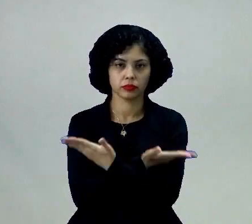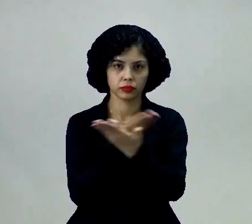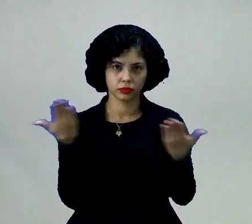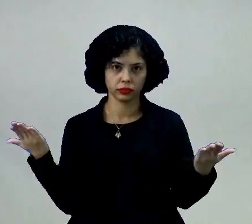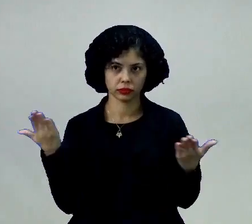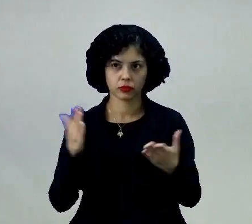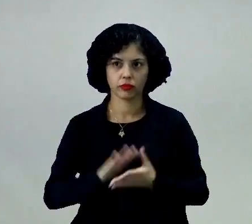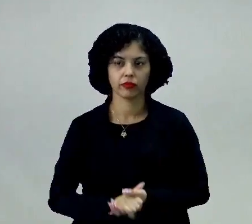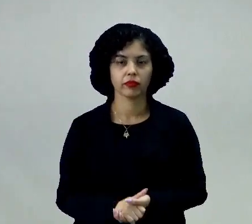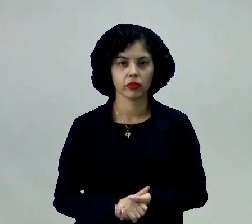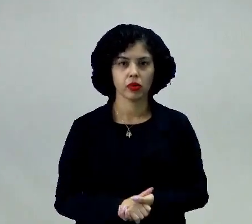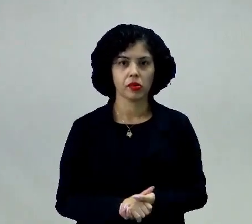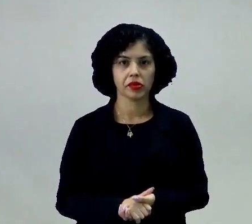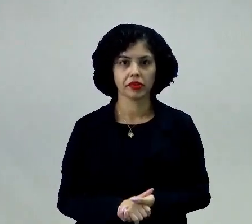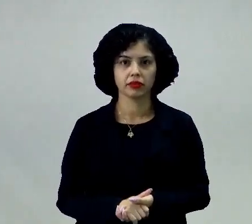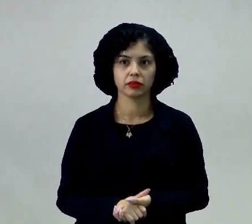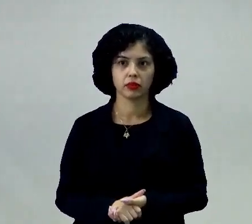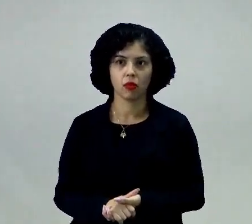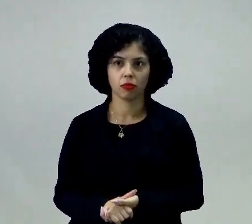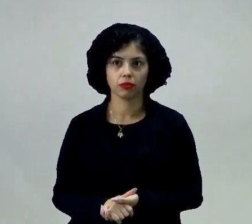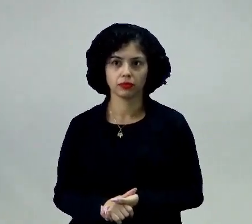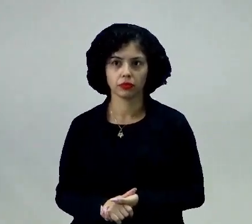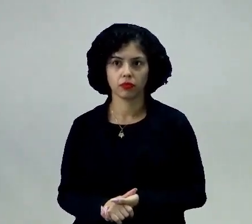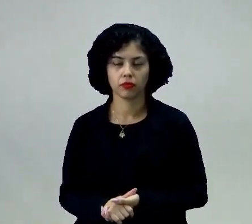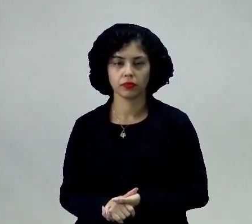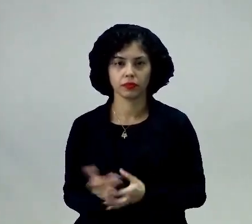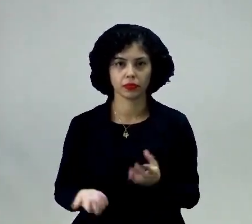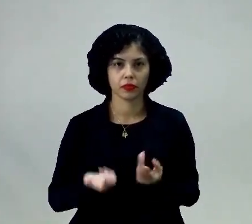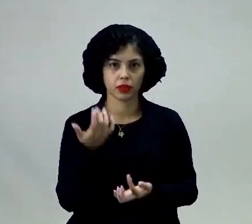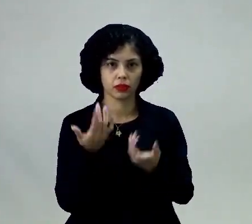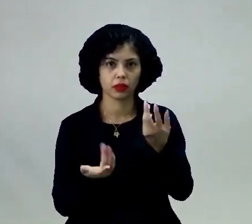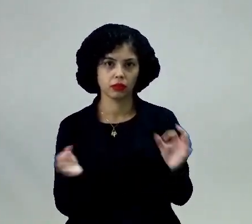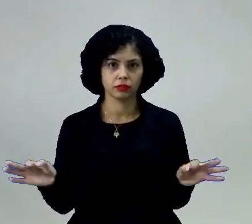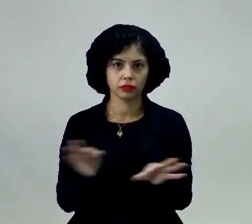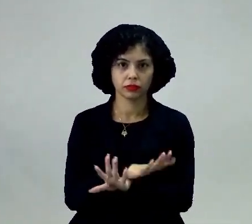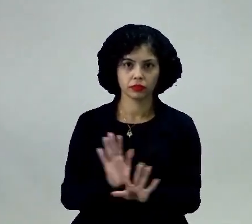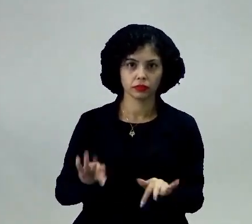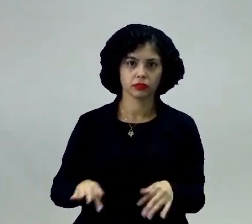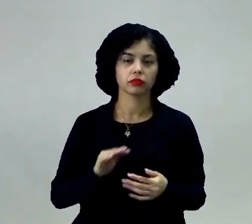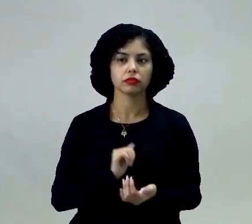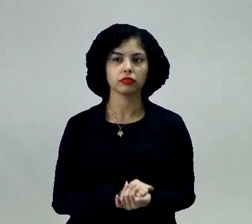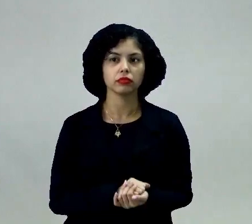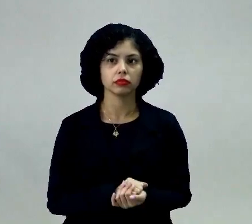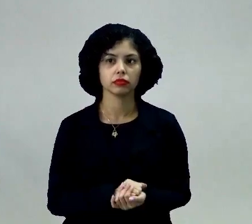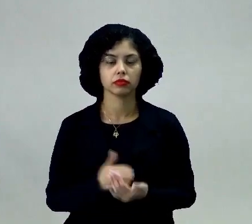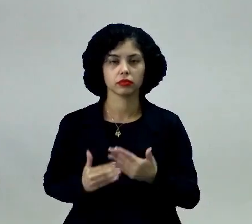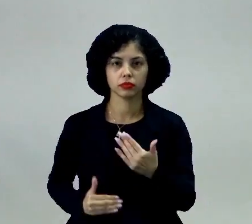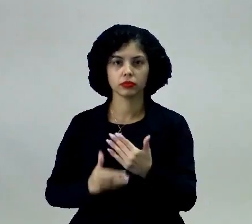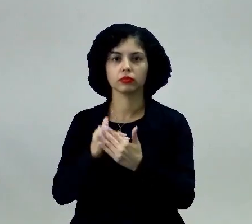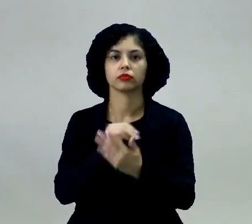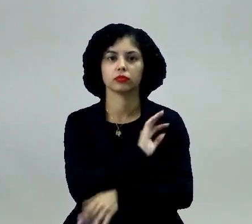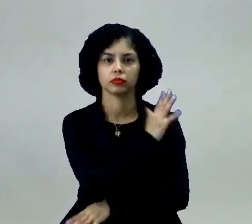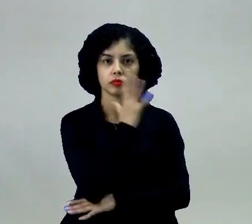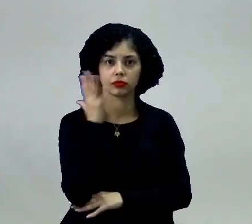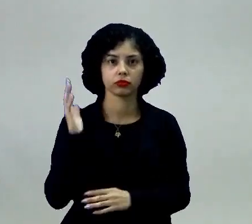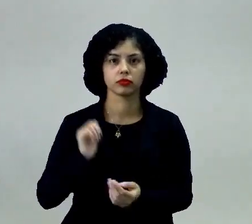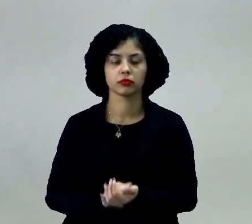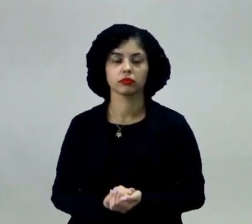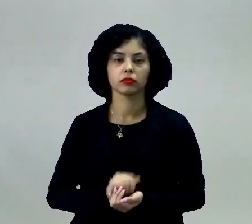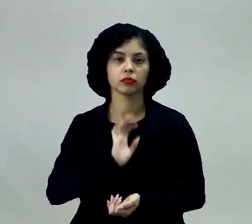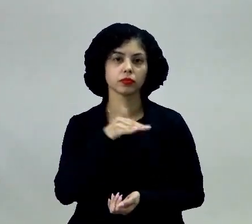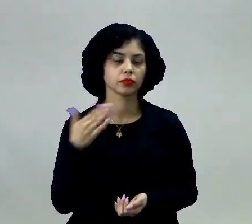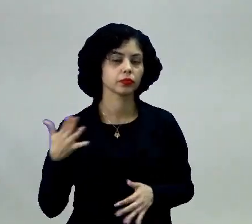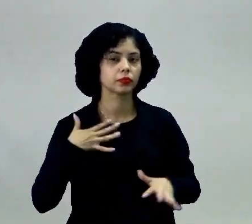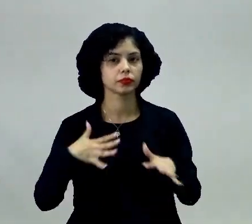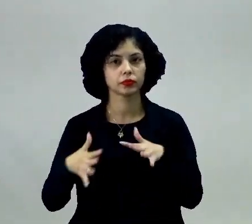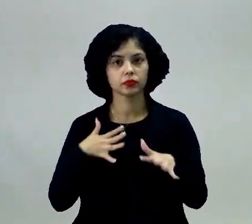nós falamos dessa questão, então, aliás, as queimadas, elas acabam correspondendo a um impacto. Quando se